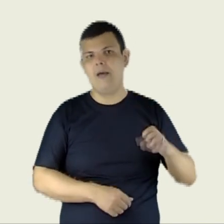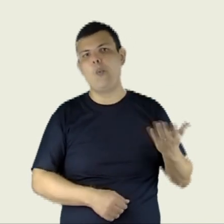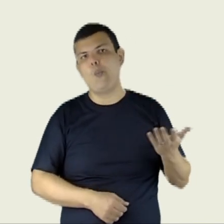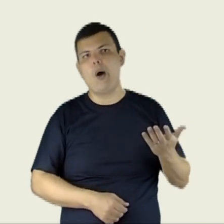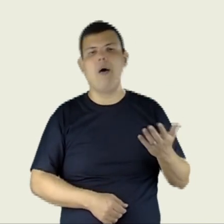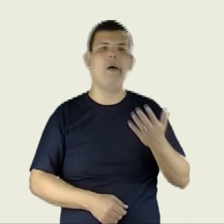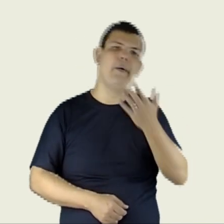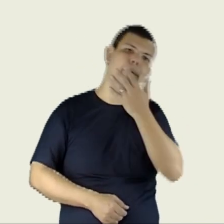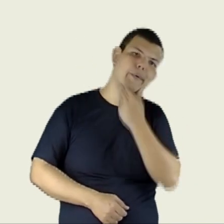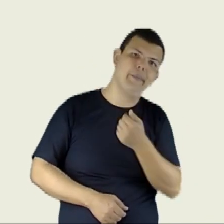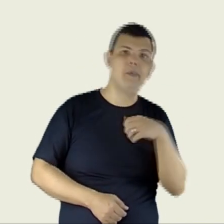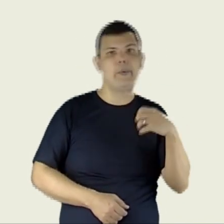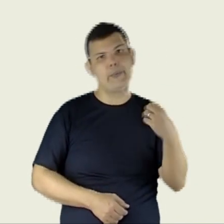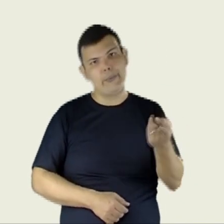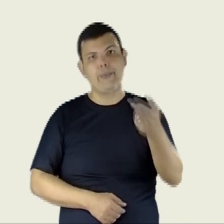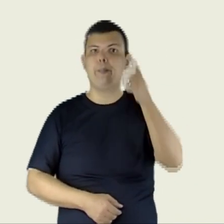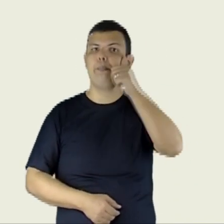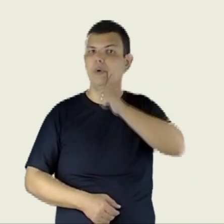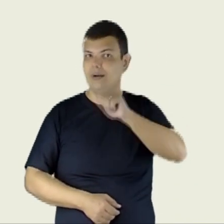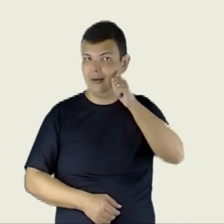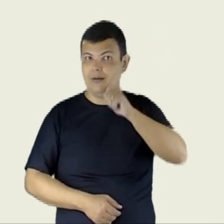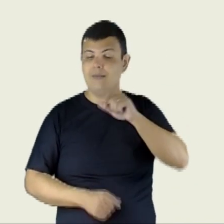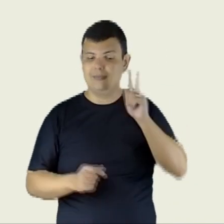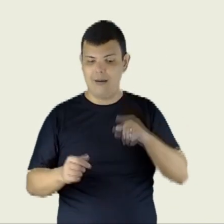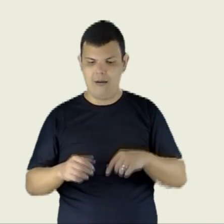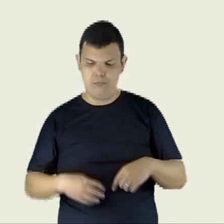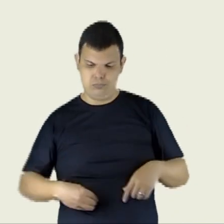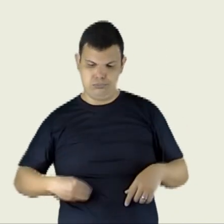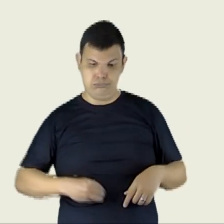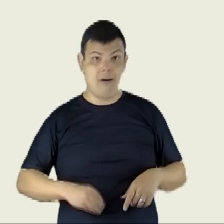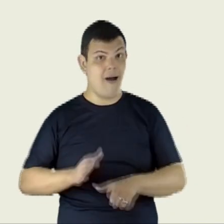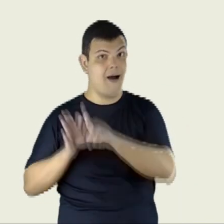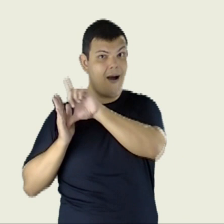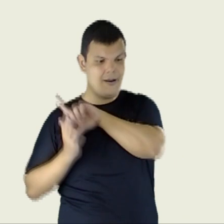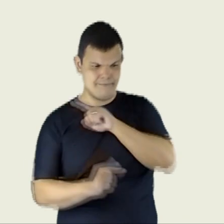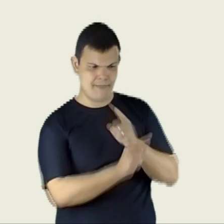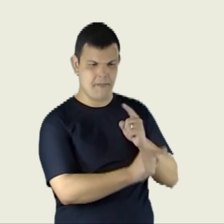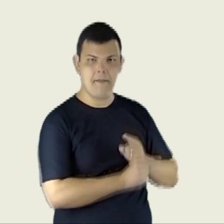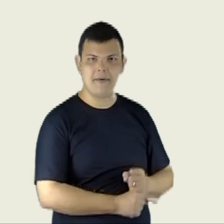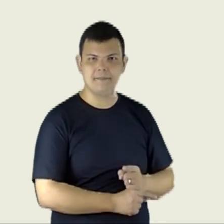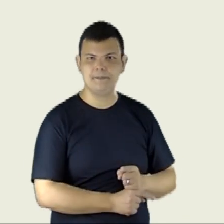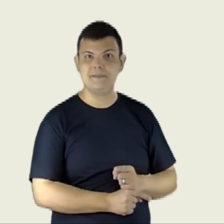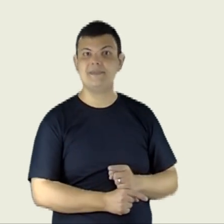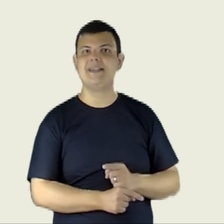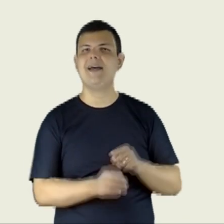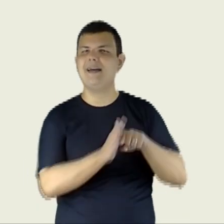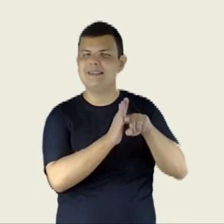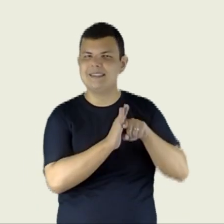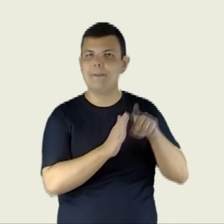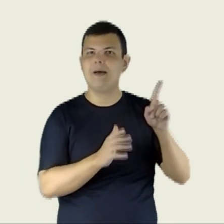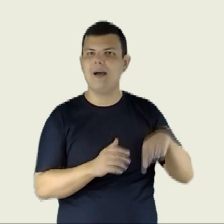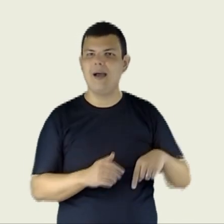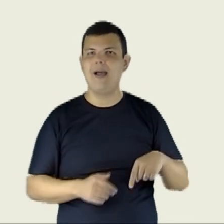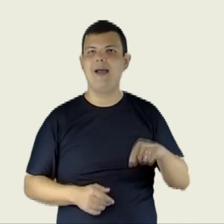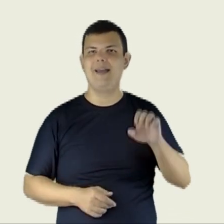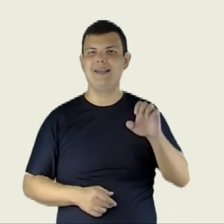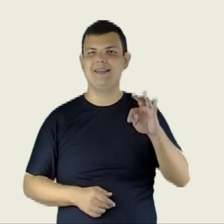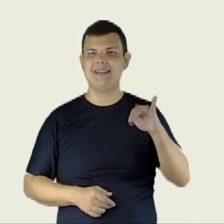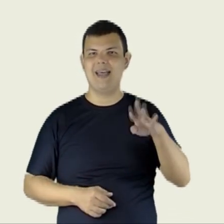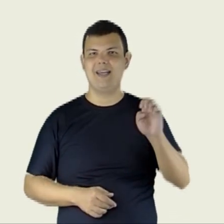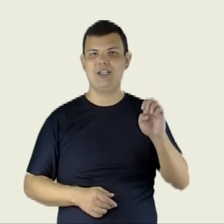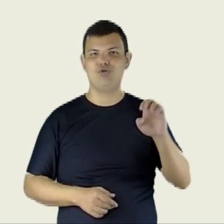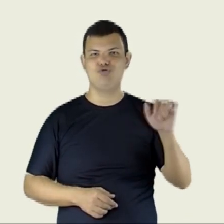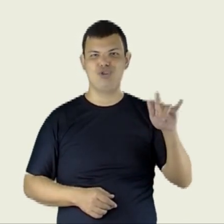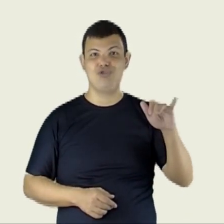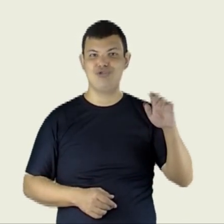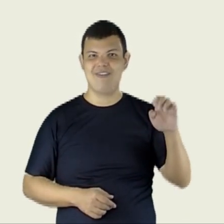exame, né, como a ultrassonografia, possa fazê-lo. Este exame é conhecido como IntelliGender e ajuda a